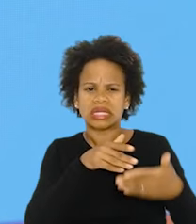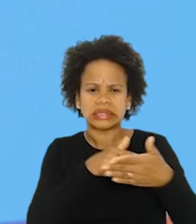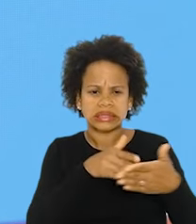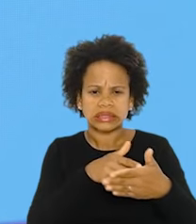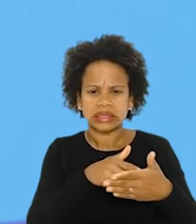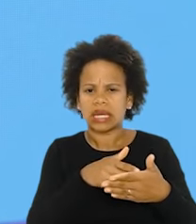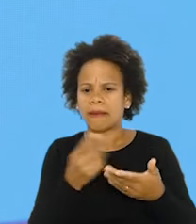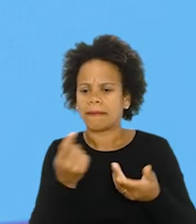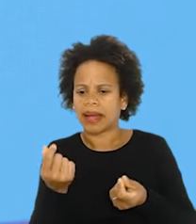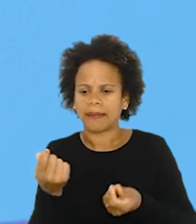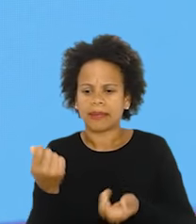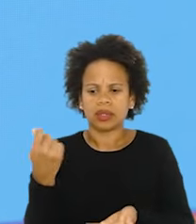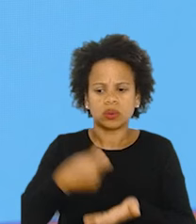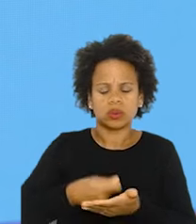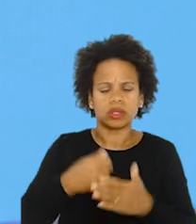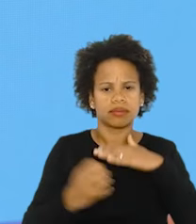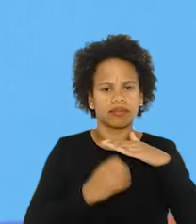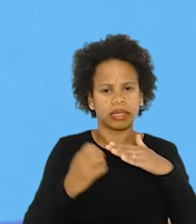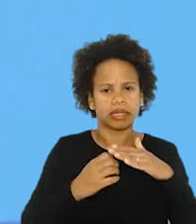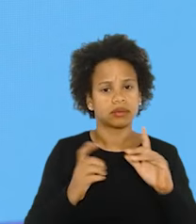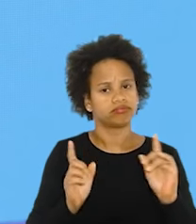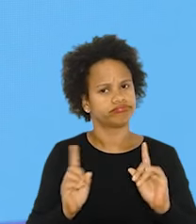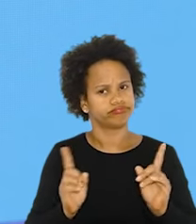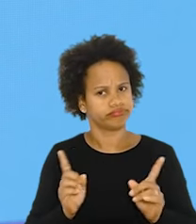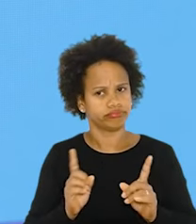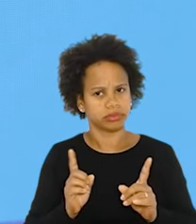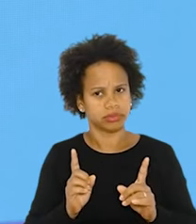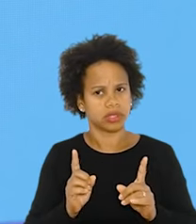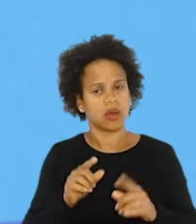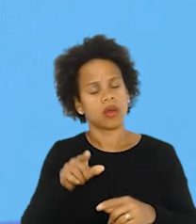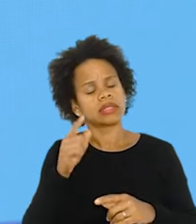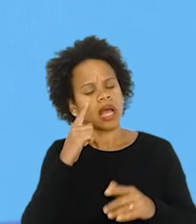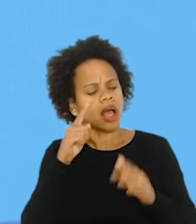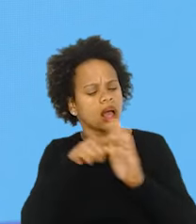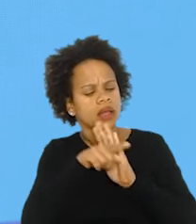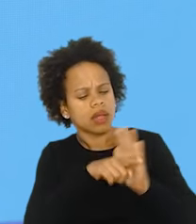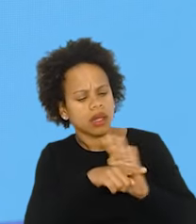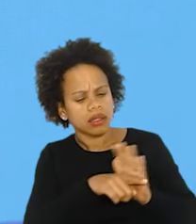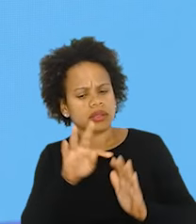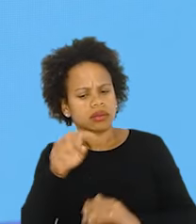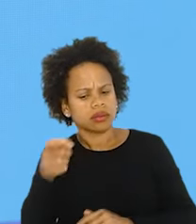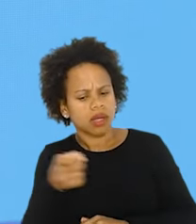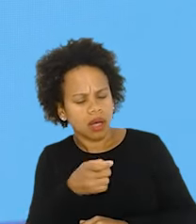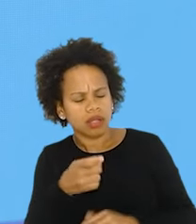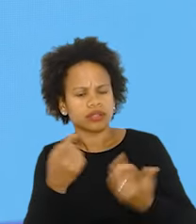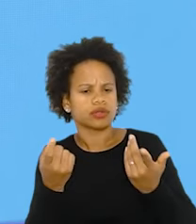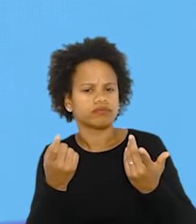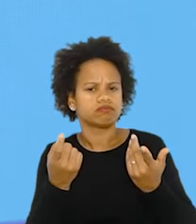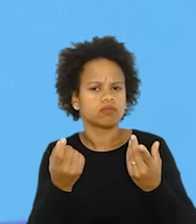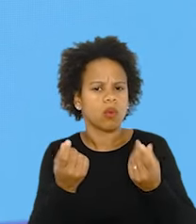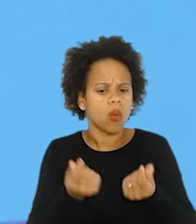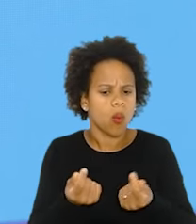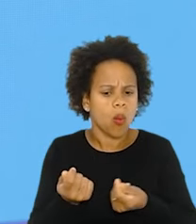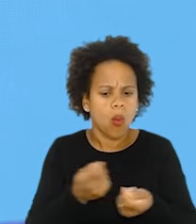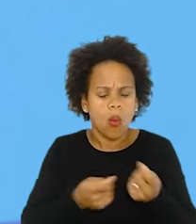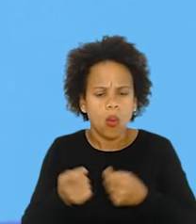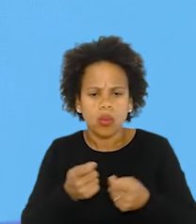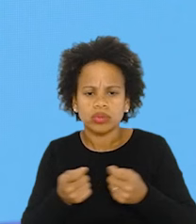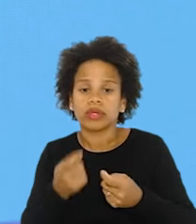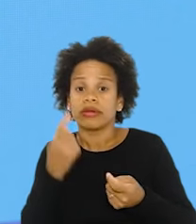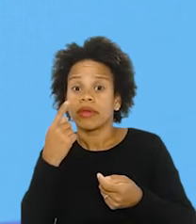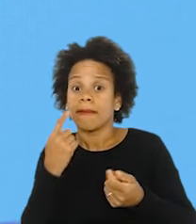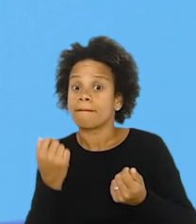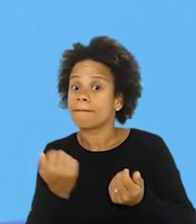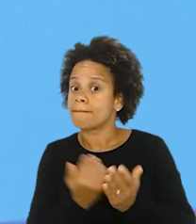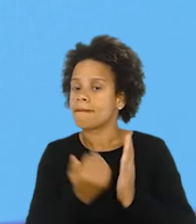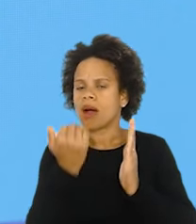dentro da sua empresa analise o custo que o banco tá te impondo a taxa etc mas dê a maior eh possibilidade de